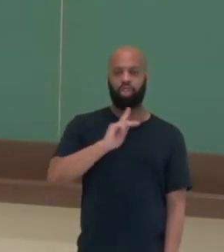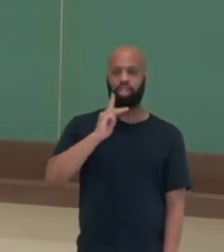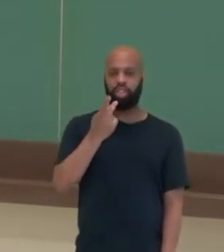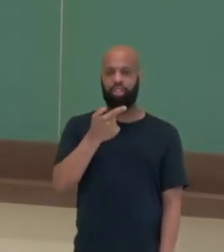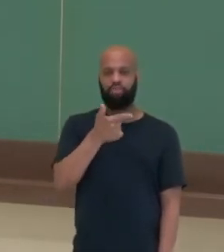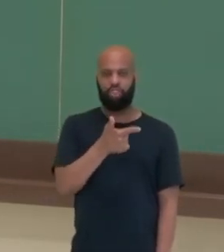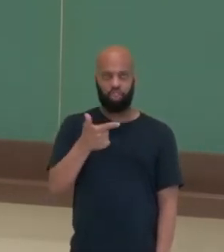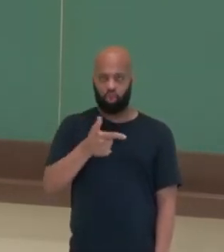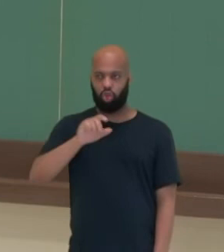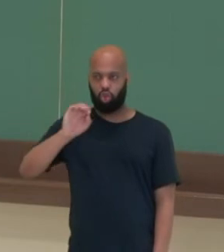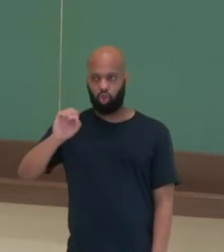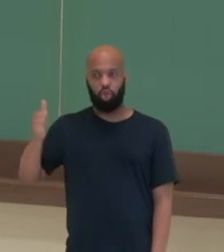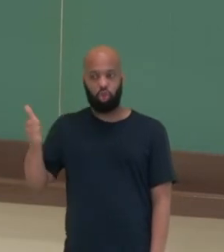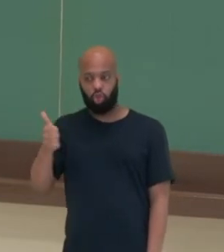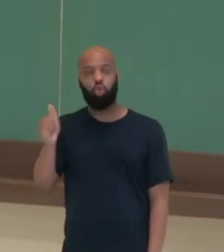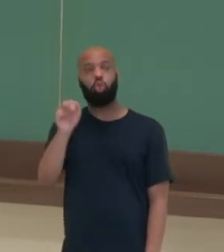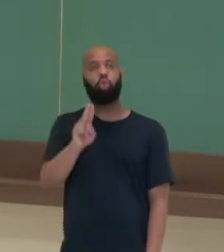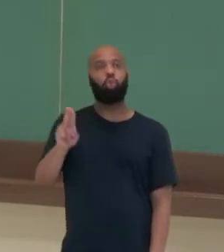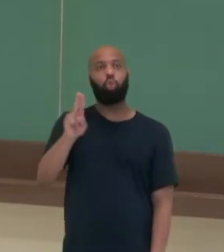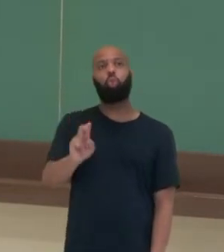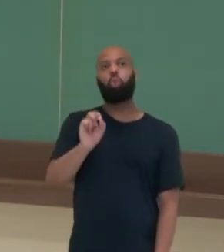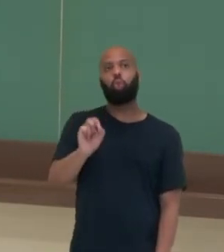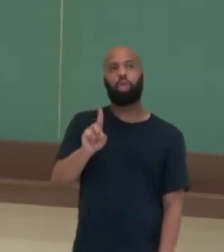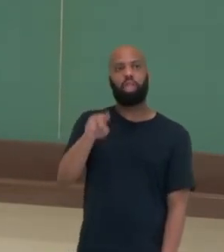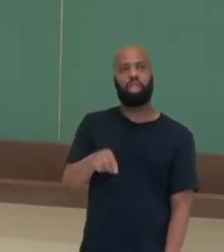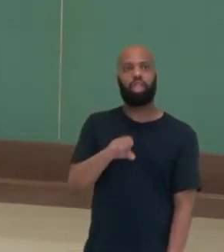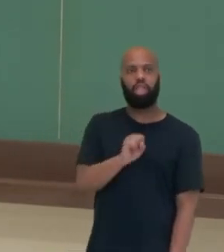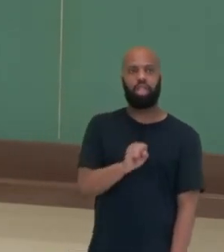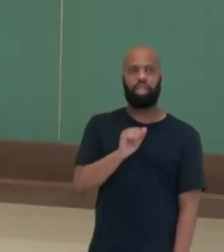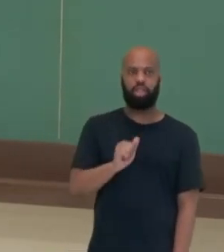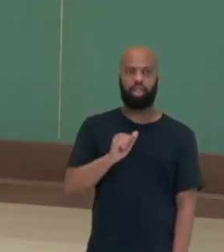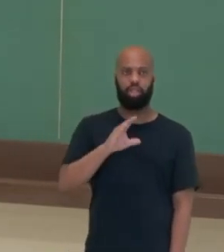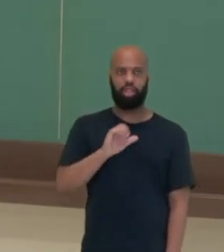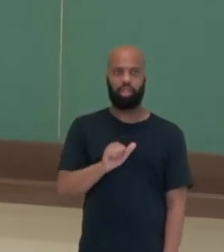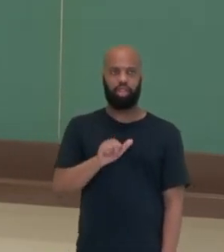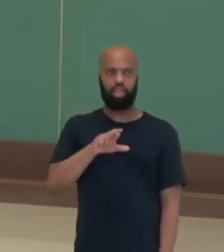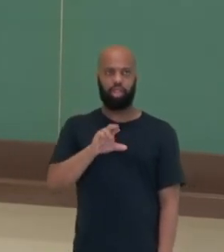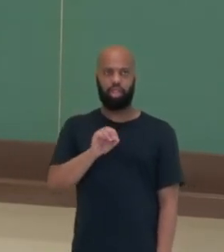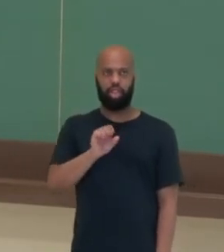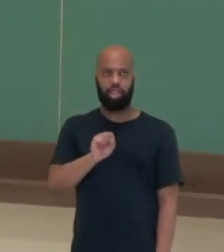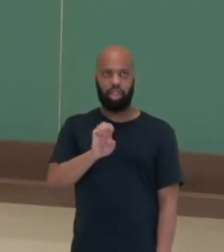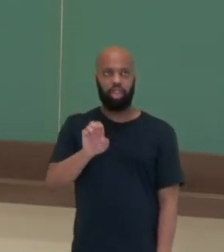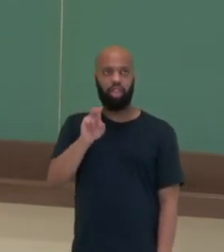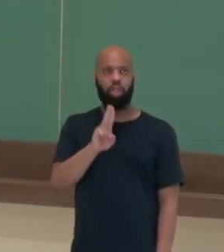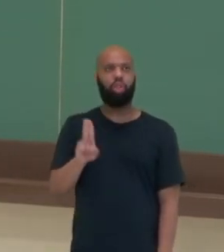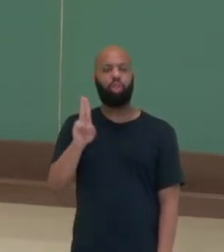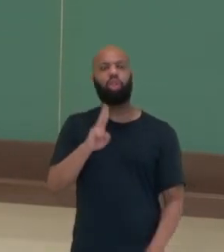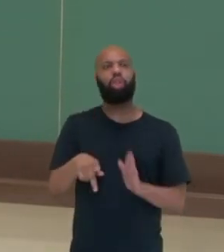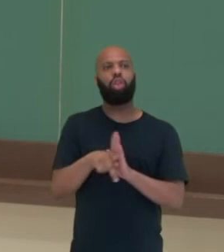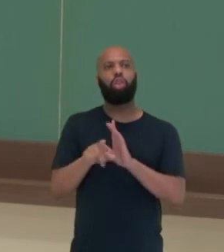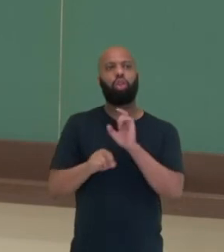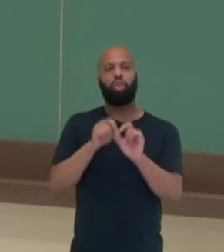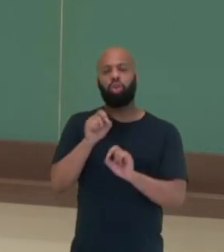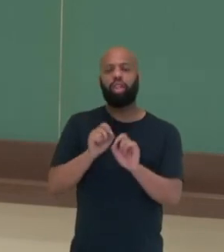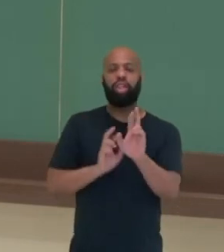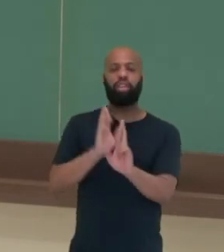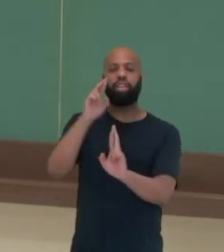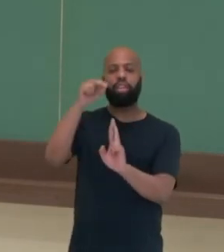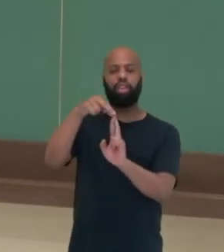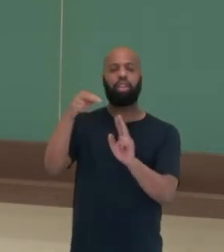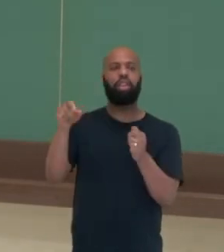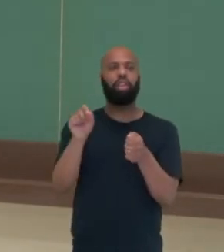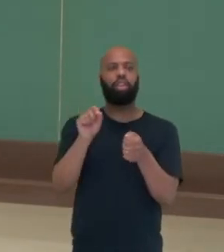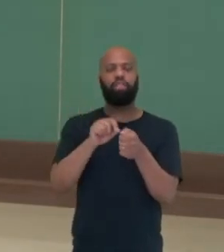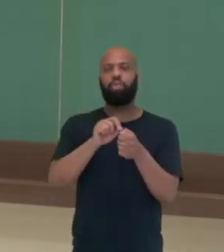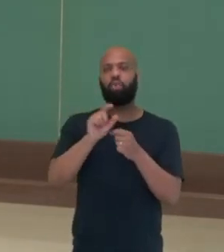ela é usada, né, o que nós usamos muito, a sacarose, ela é usada como referência para